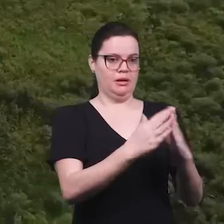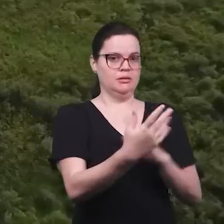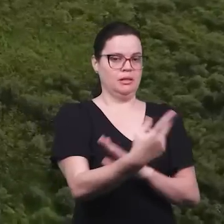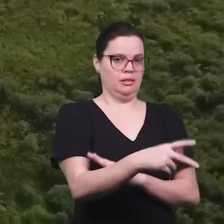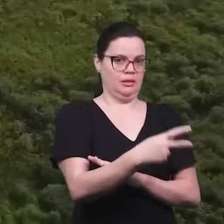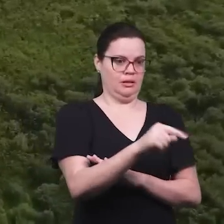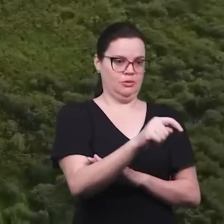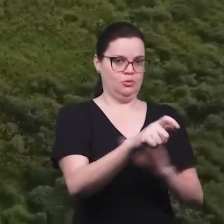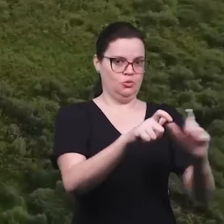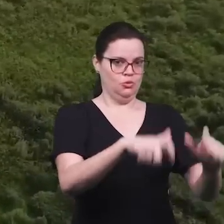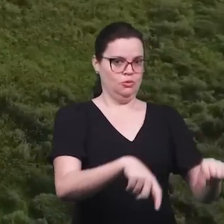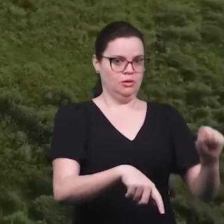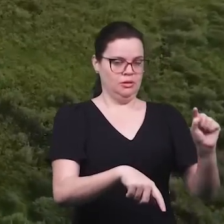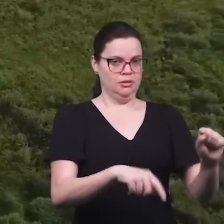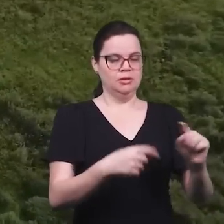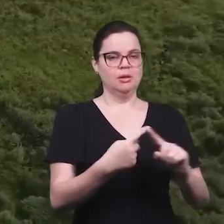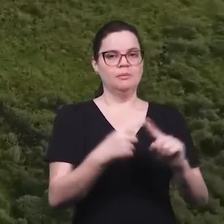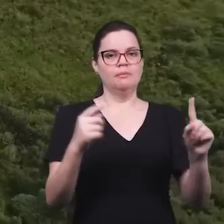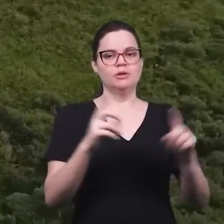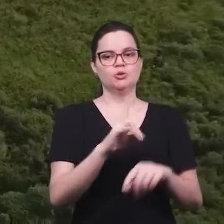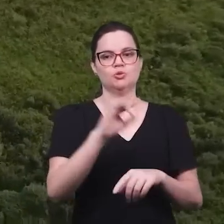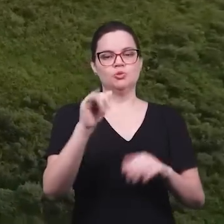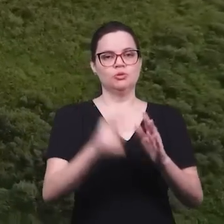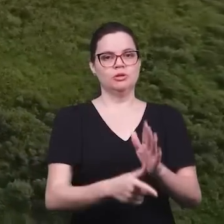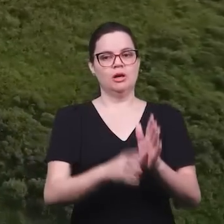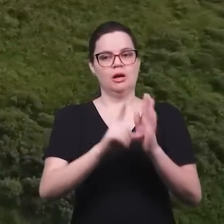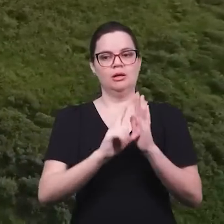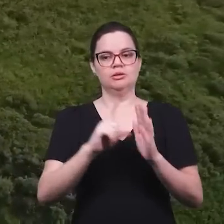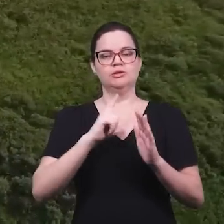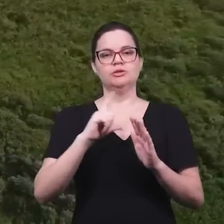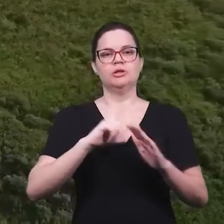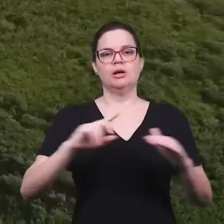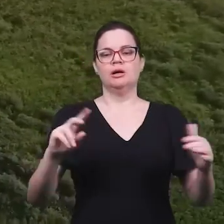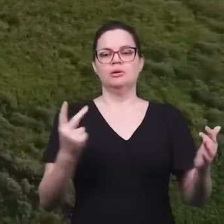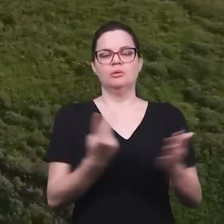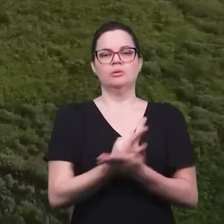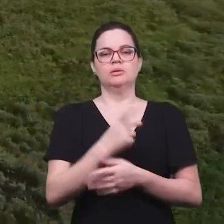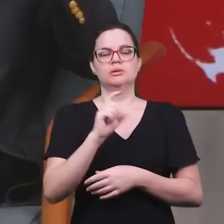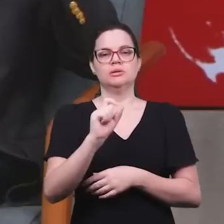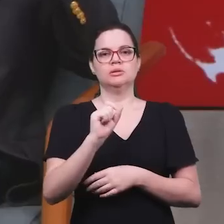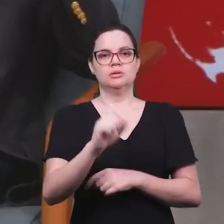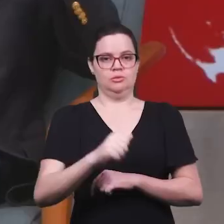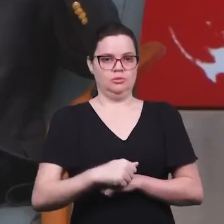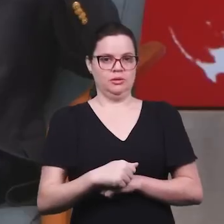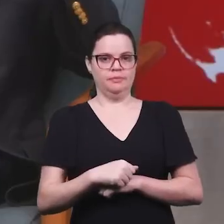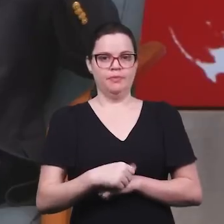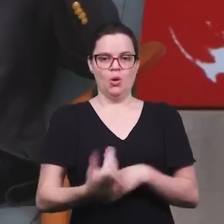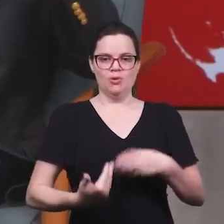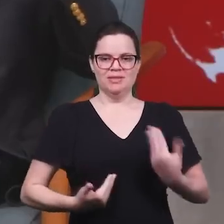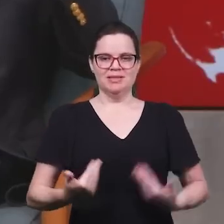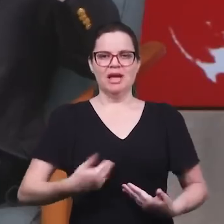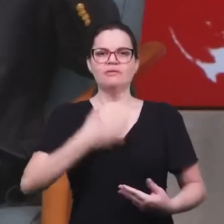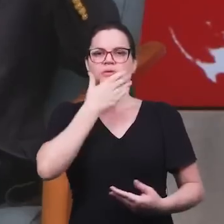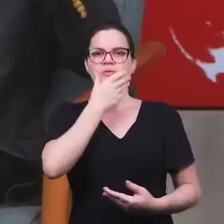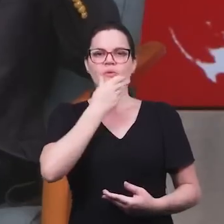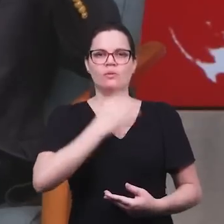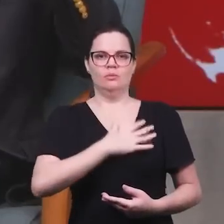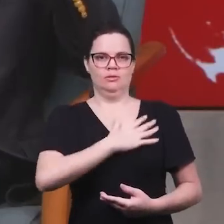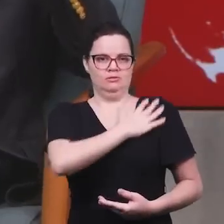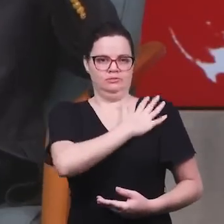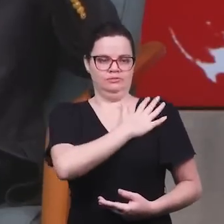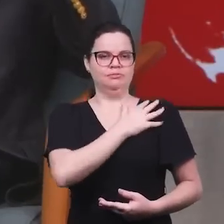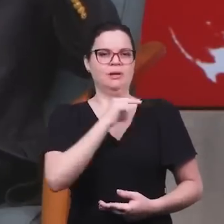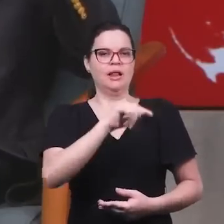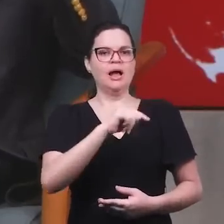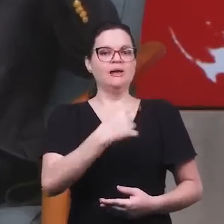dia anterior tinha acontecido aquele milagre da filha, do servo, lá do